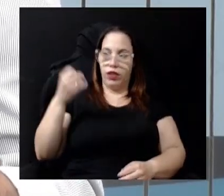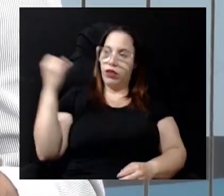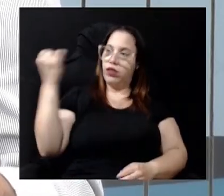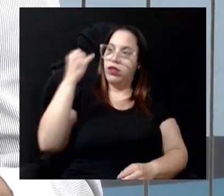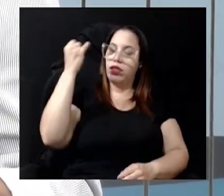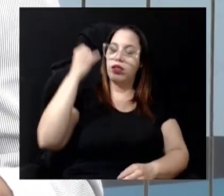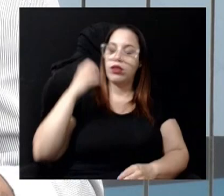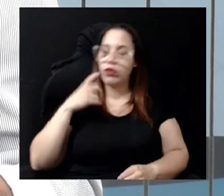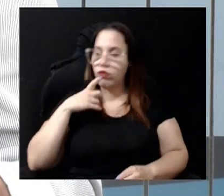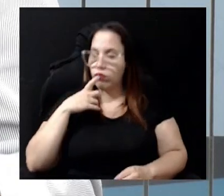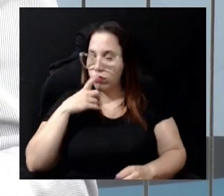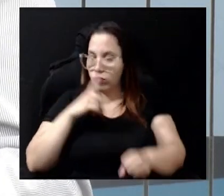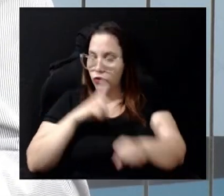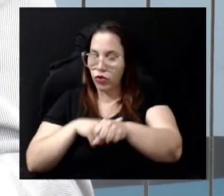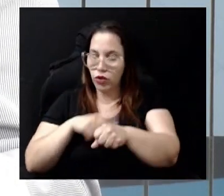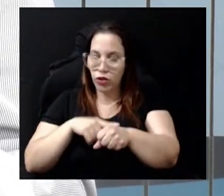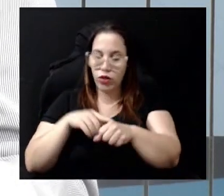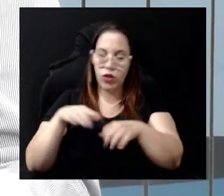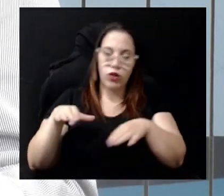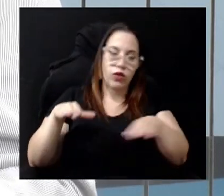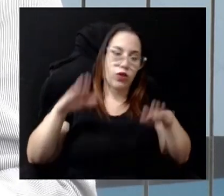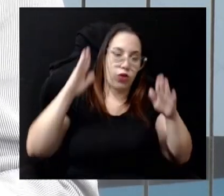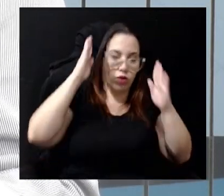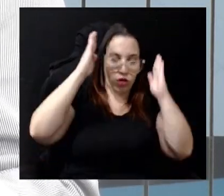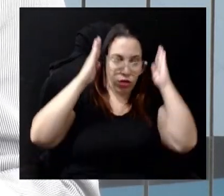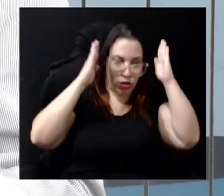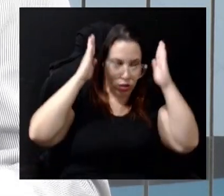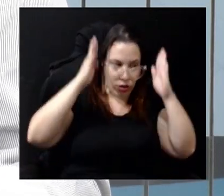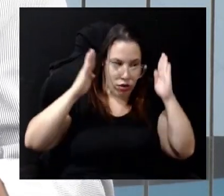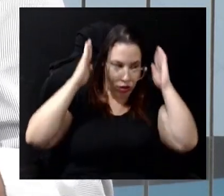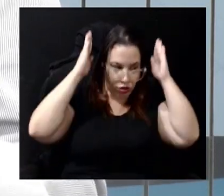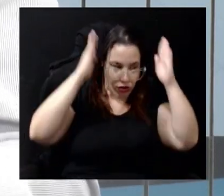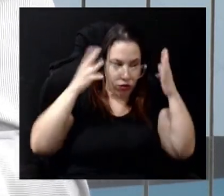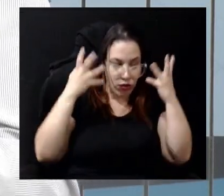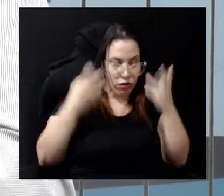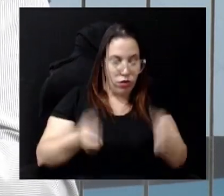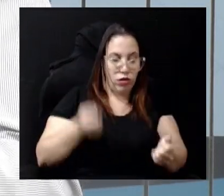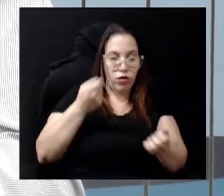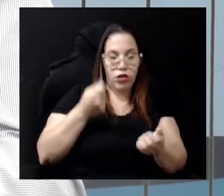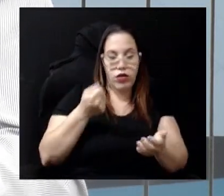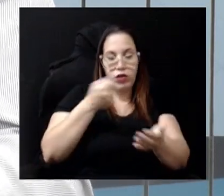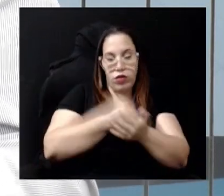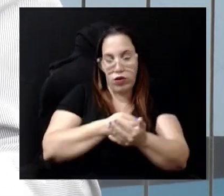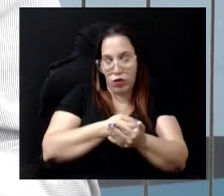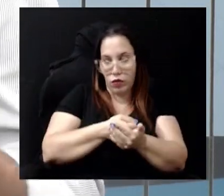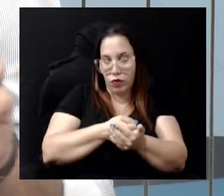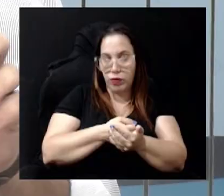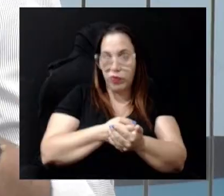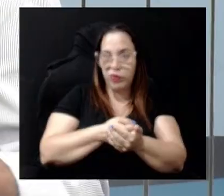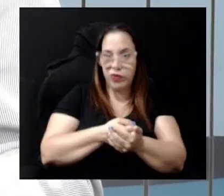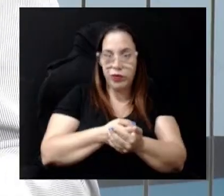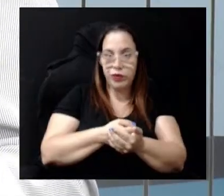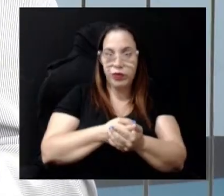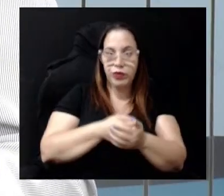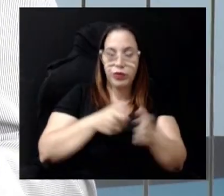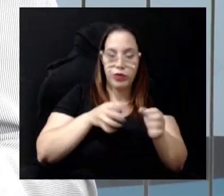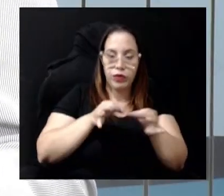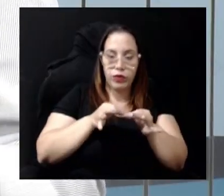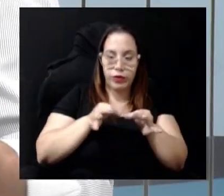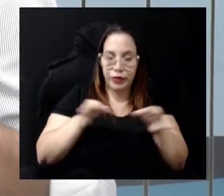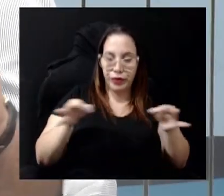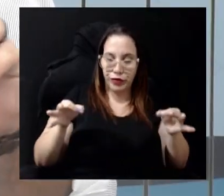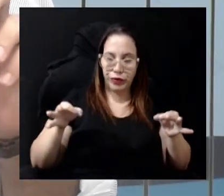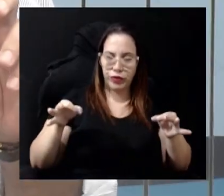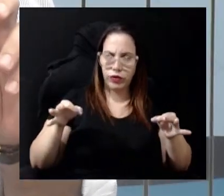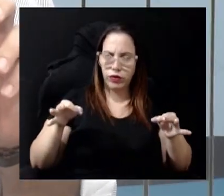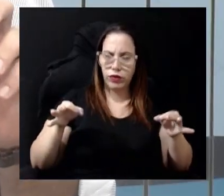caminhão passa, existe a hora que o pastifício vai receber o leite e, portanto, isso teria um desencadeamento, a gente chama de